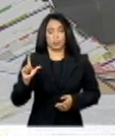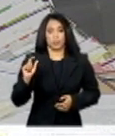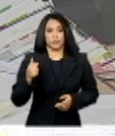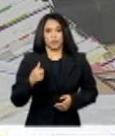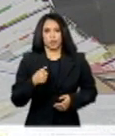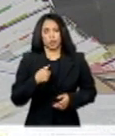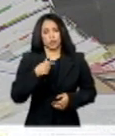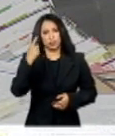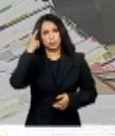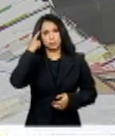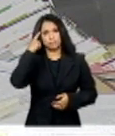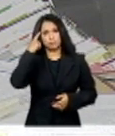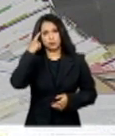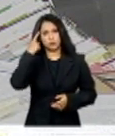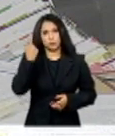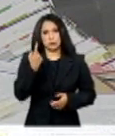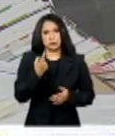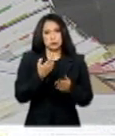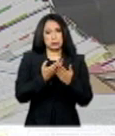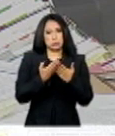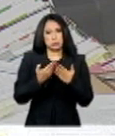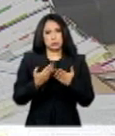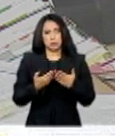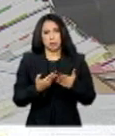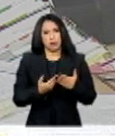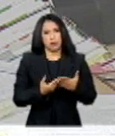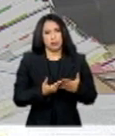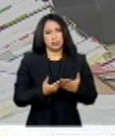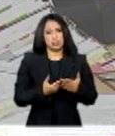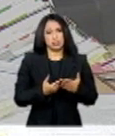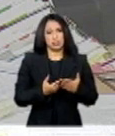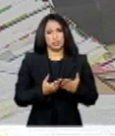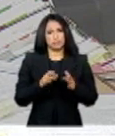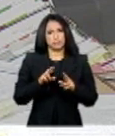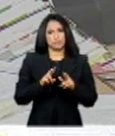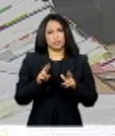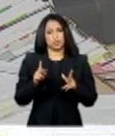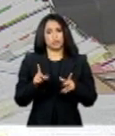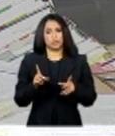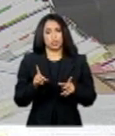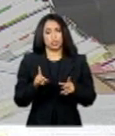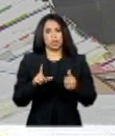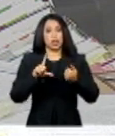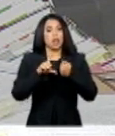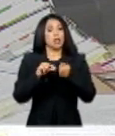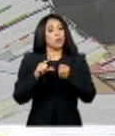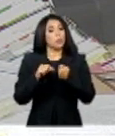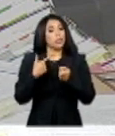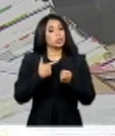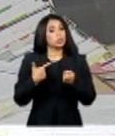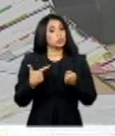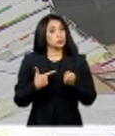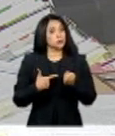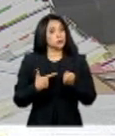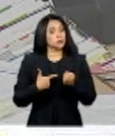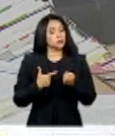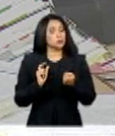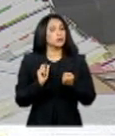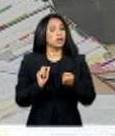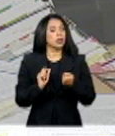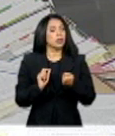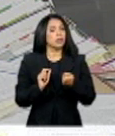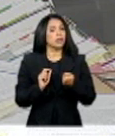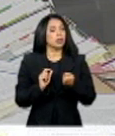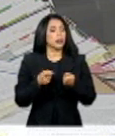meditar um pouco mas é verticalmente é a dicção do artigo 2º que é a seguinte no